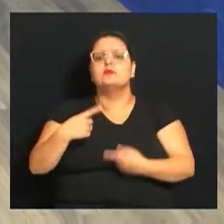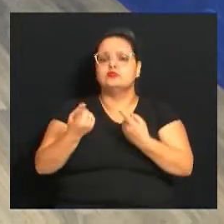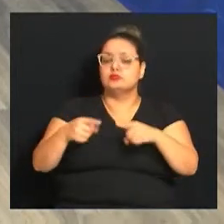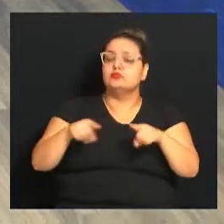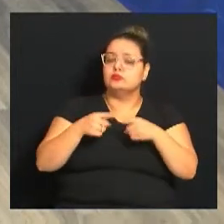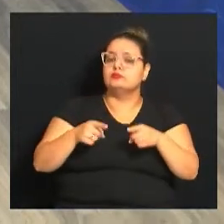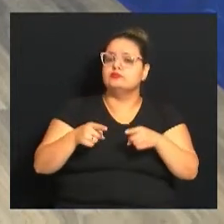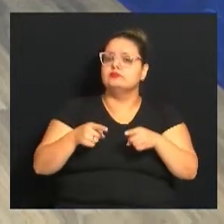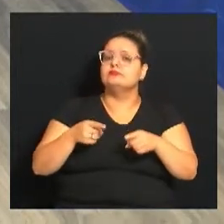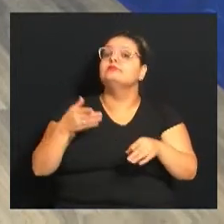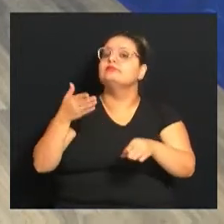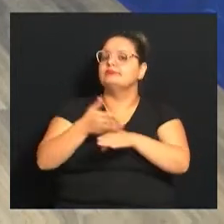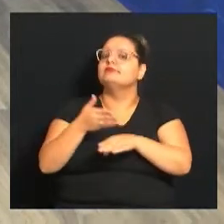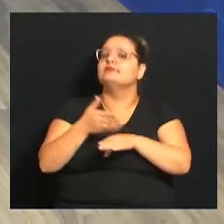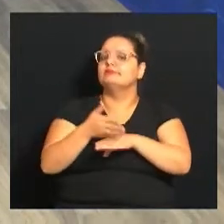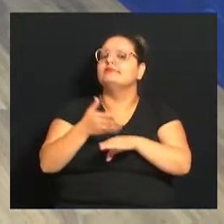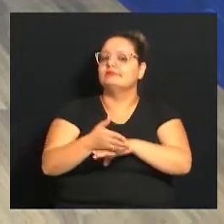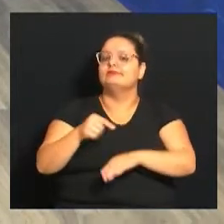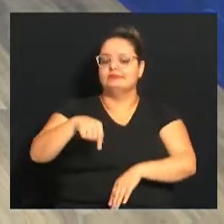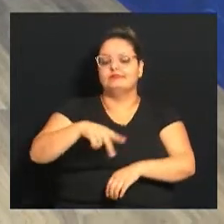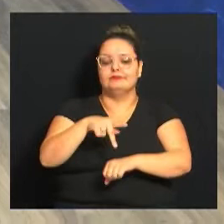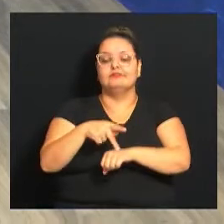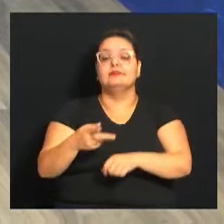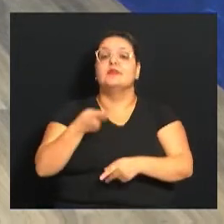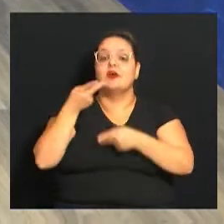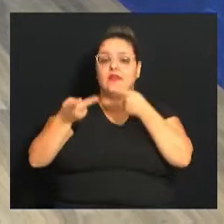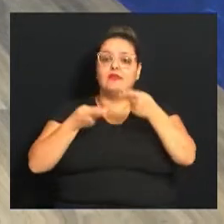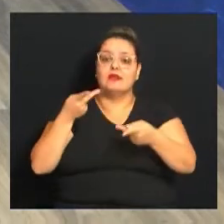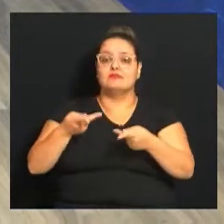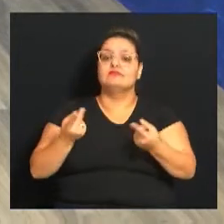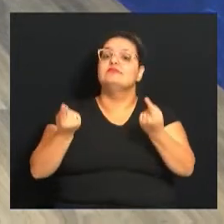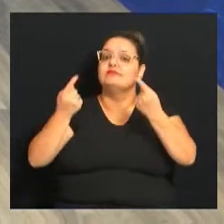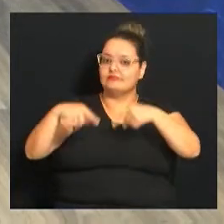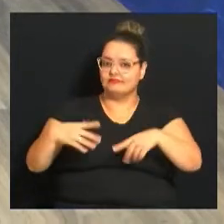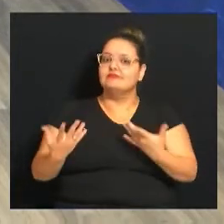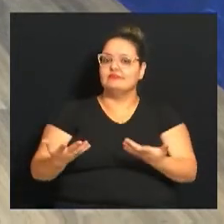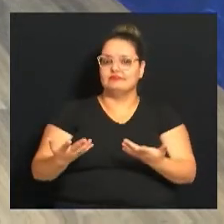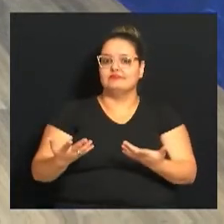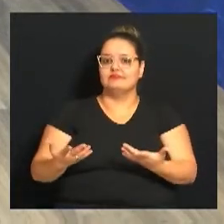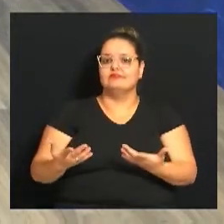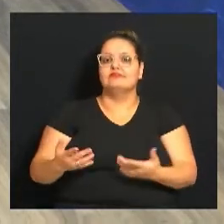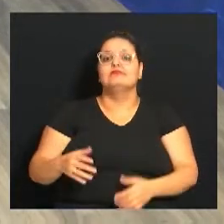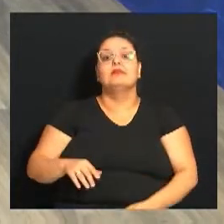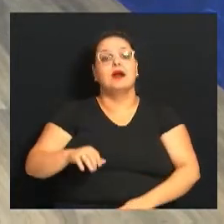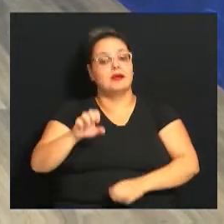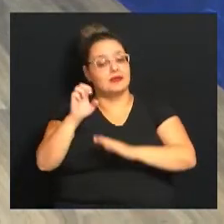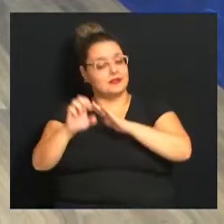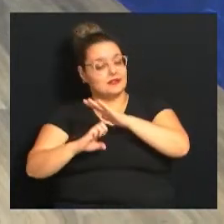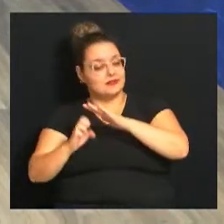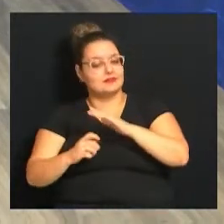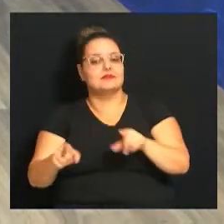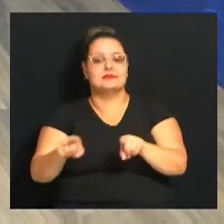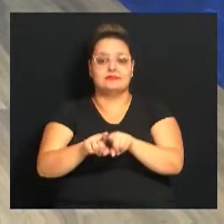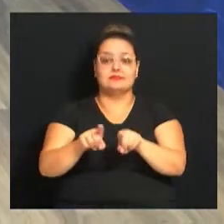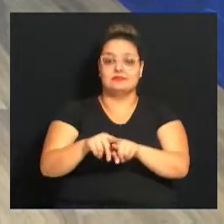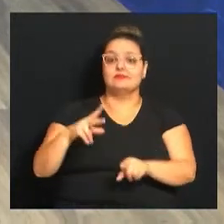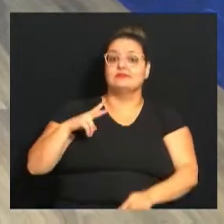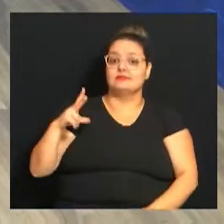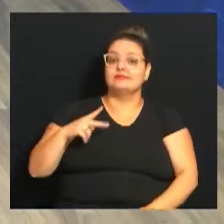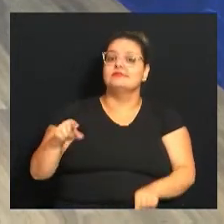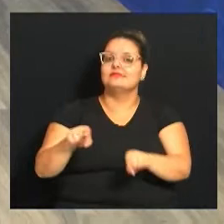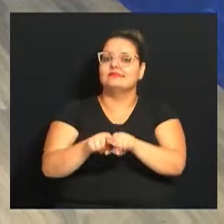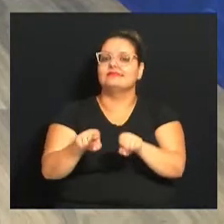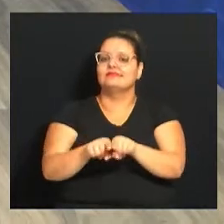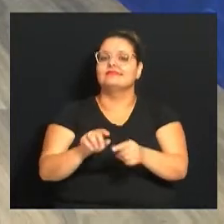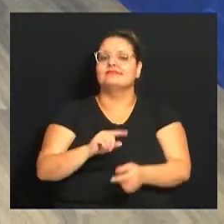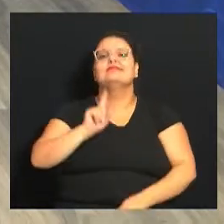em ascensão aqui no nosso país e nós vamos falar sobre os desafios, tanto para as empresas quanto para nós, consumidores,